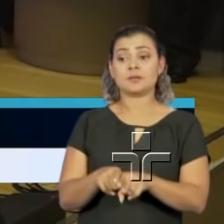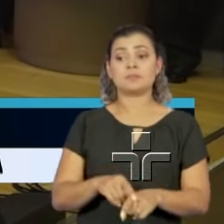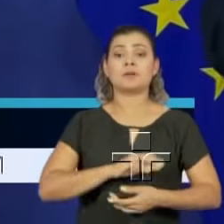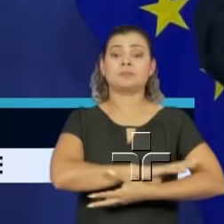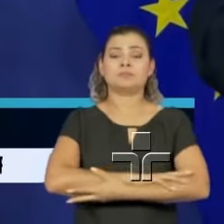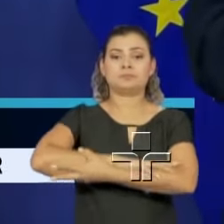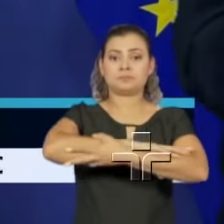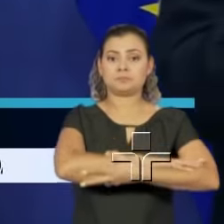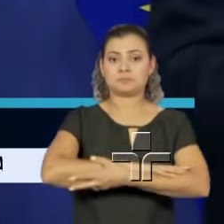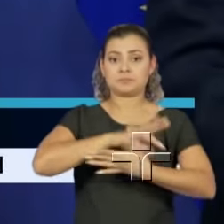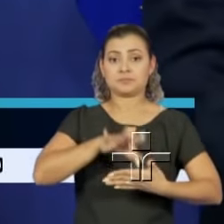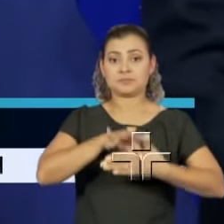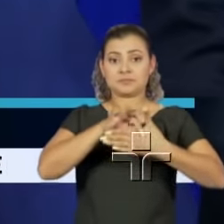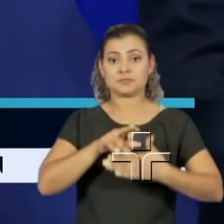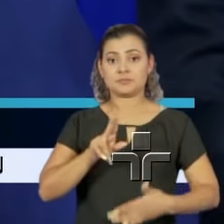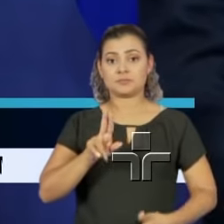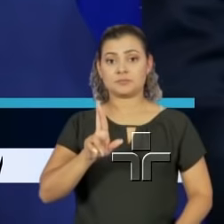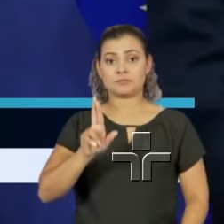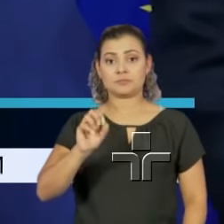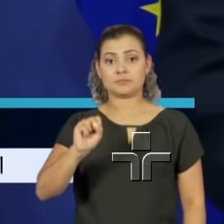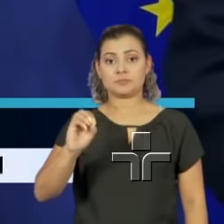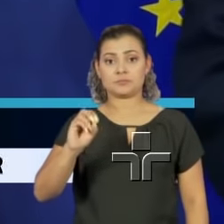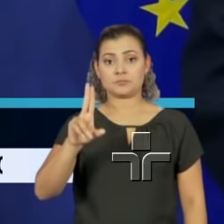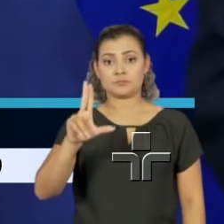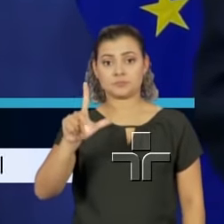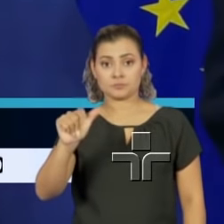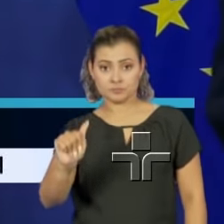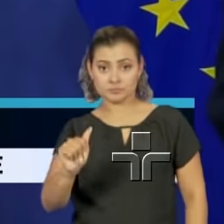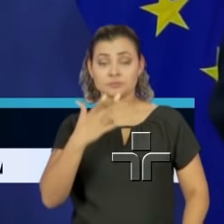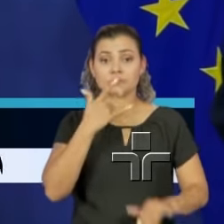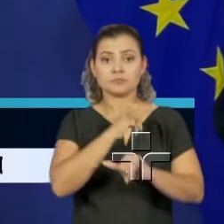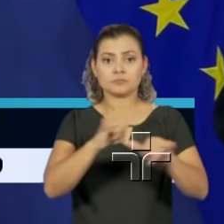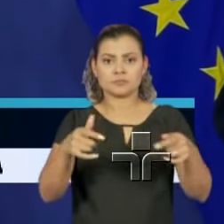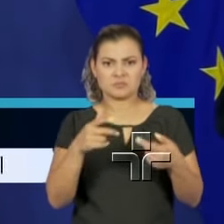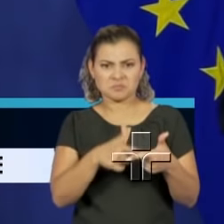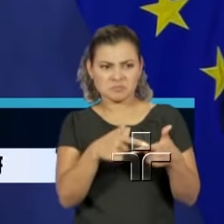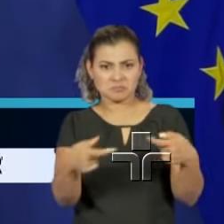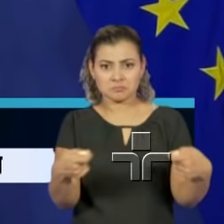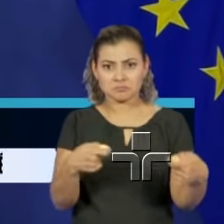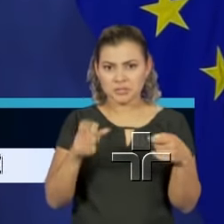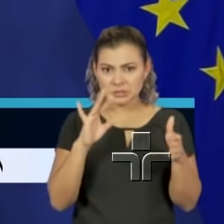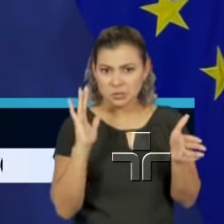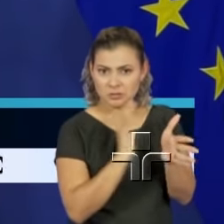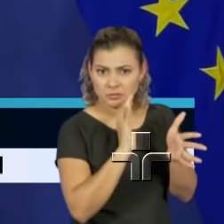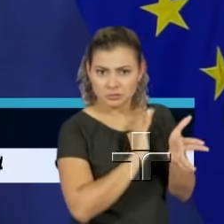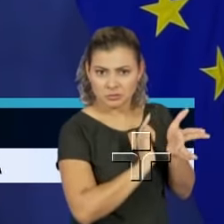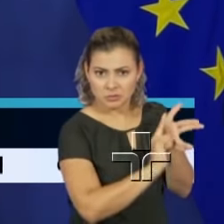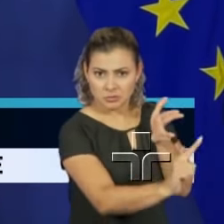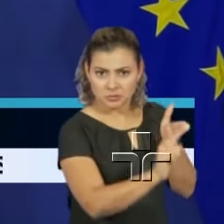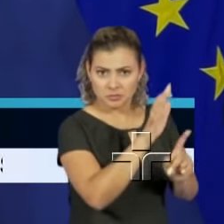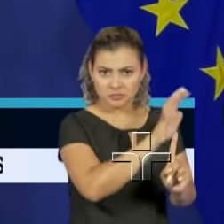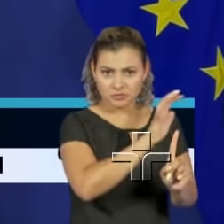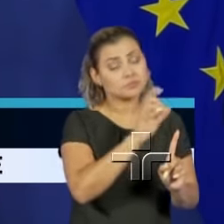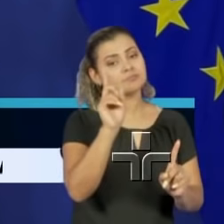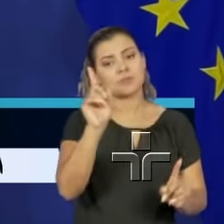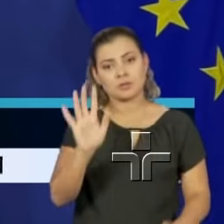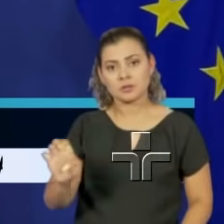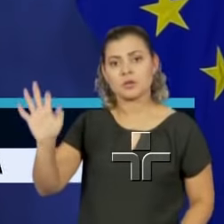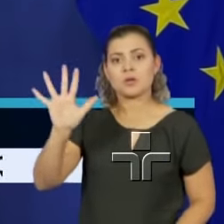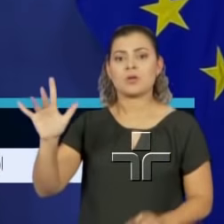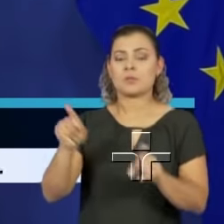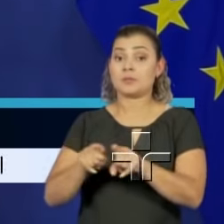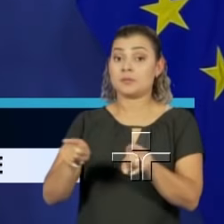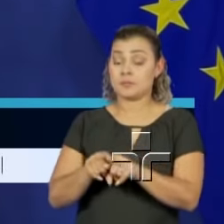Comissão Europeia, Ursula von der Leyen, disse que a crise não afeta só o Oriente Médio, mas toda a Europa. Pediu o fim